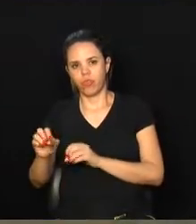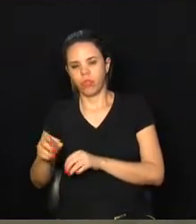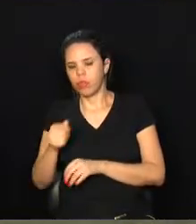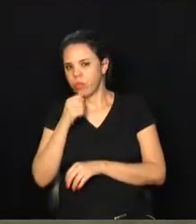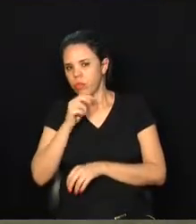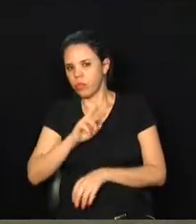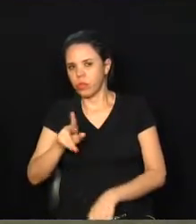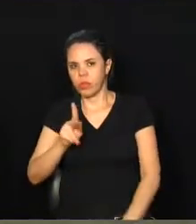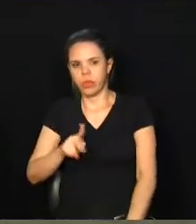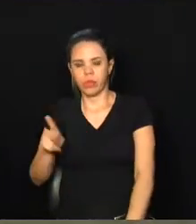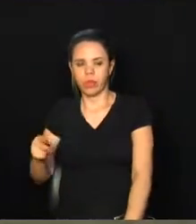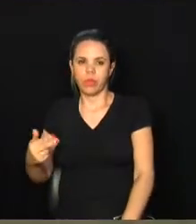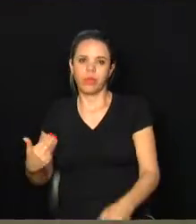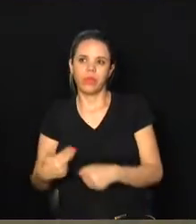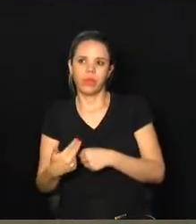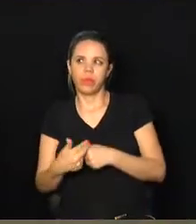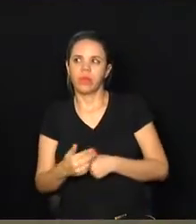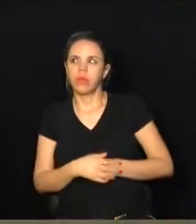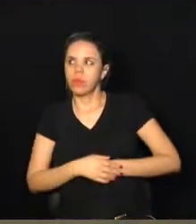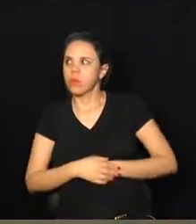era professora da Unicamp,